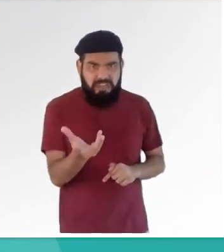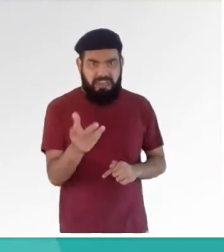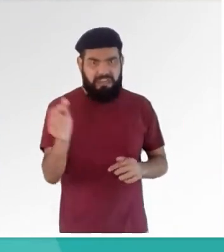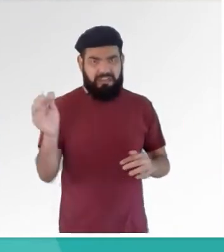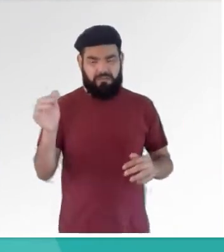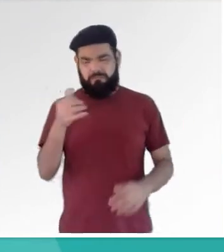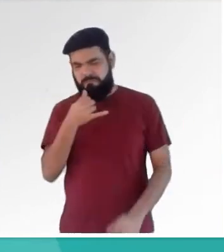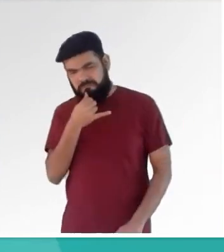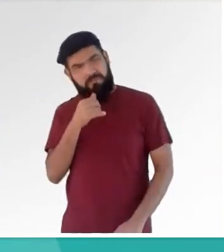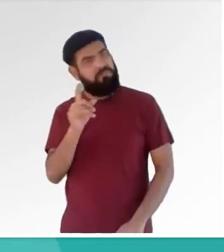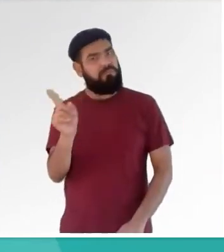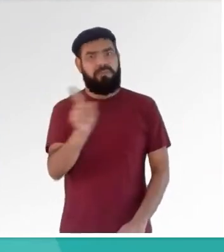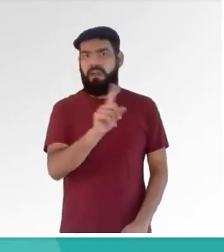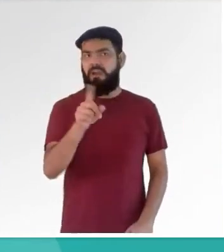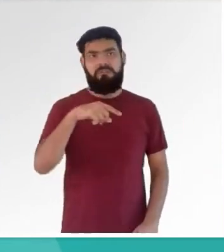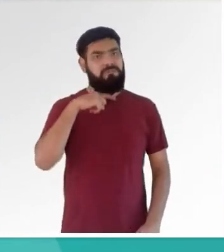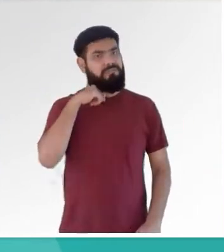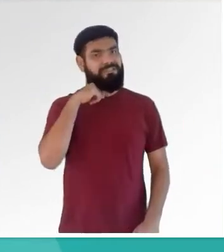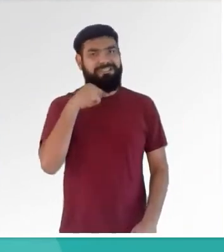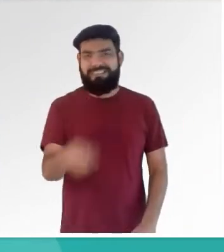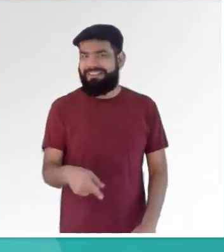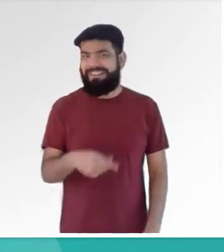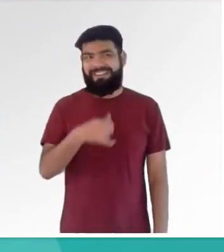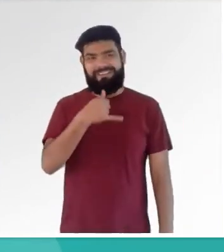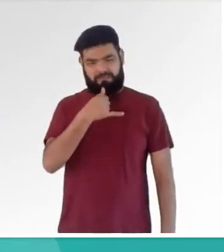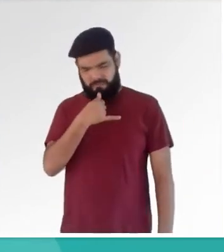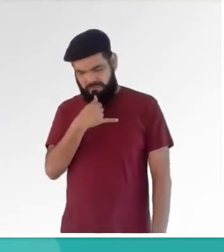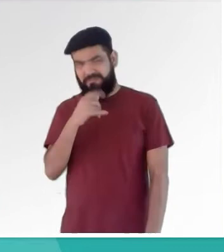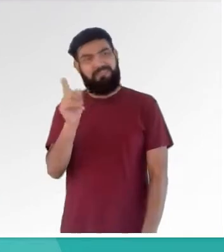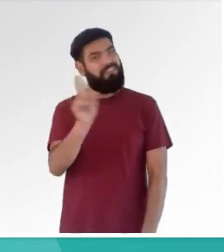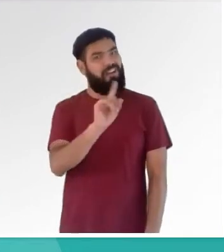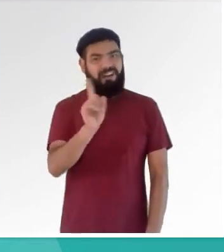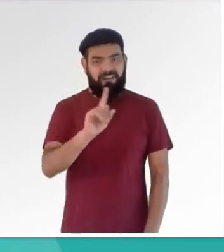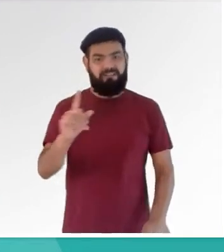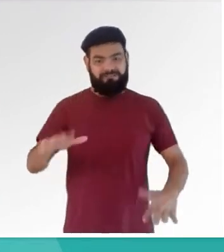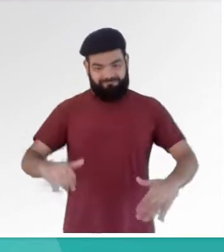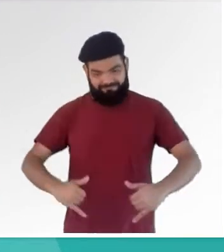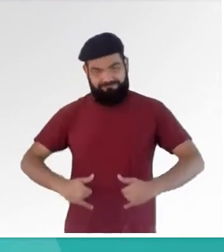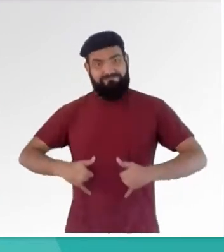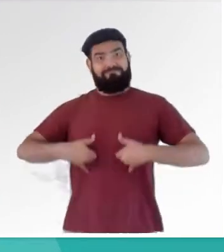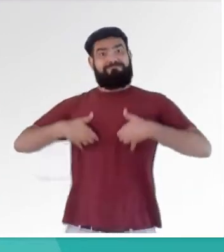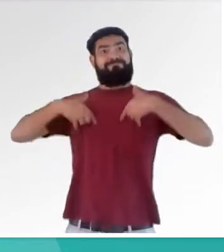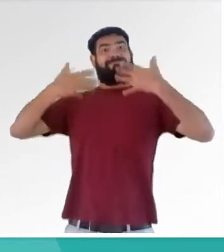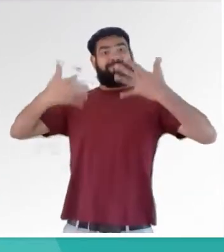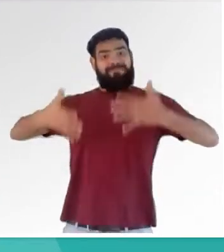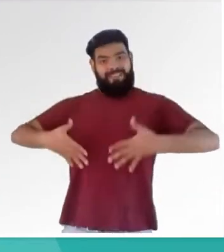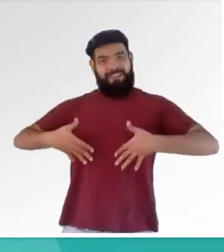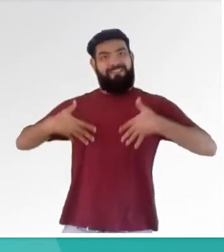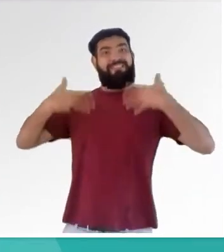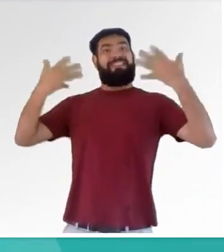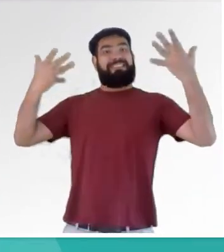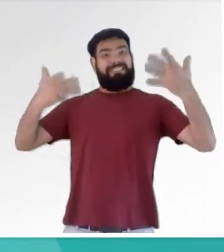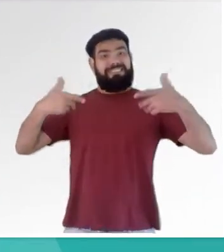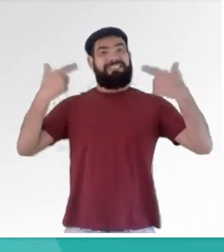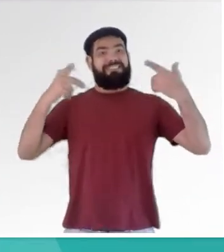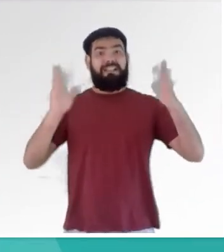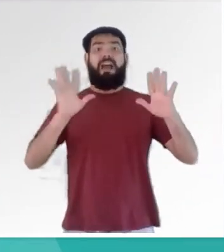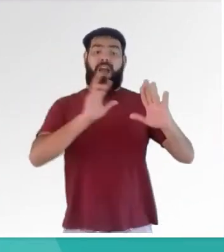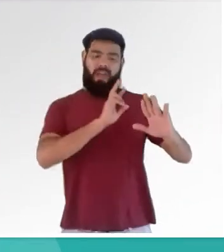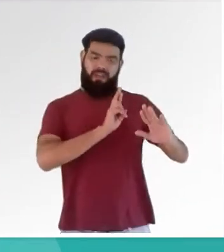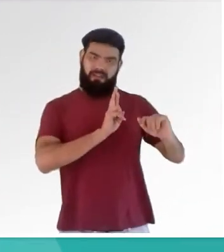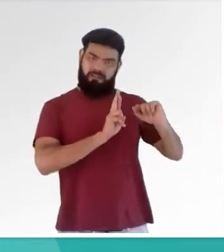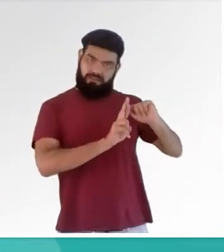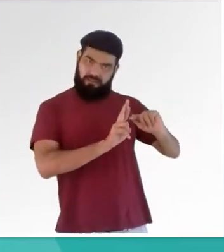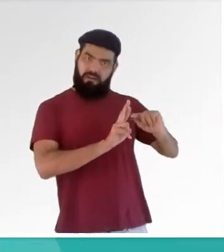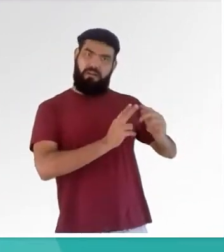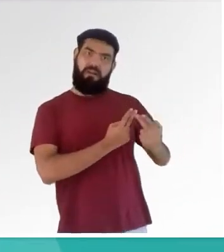ser infeliz. Então, a religião, ela tem então essa função